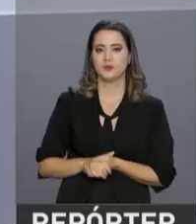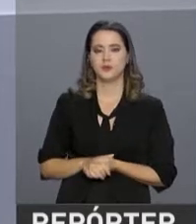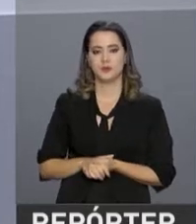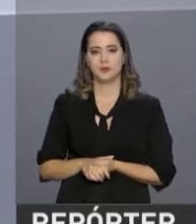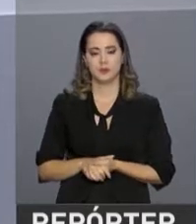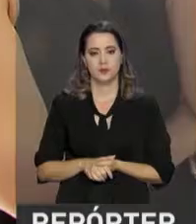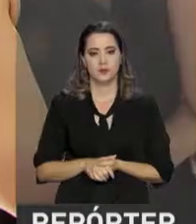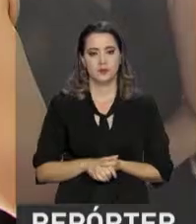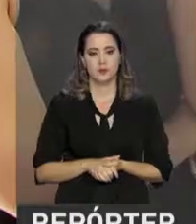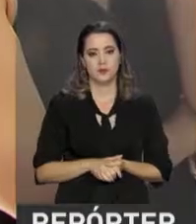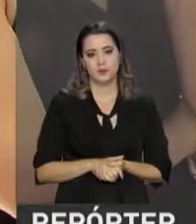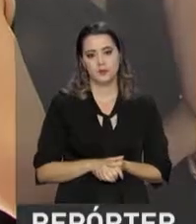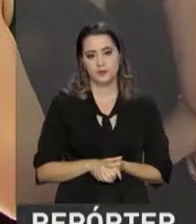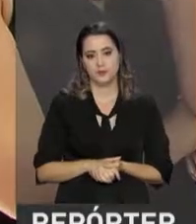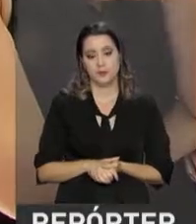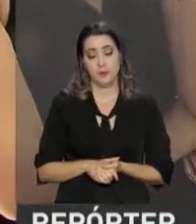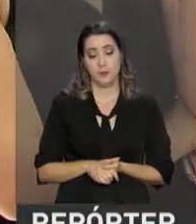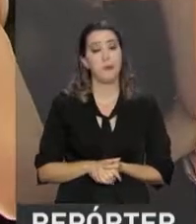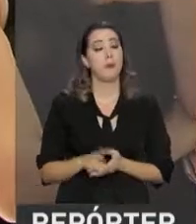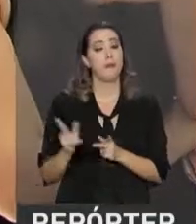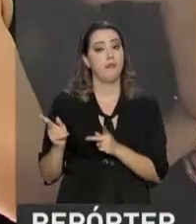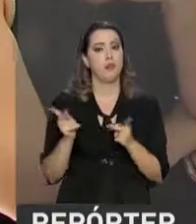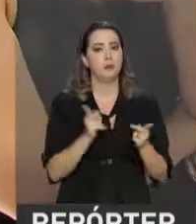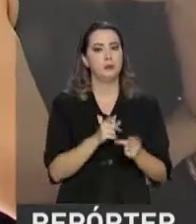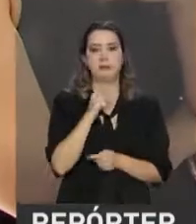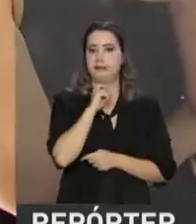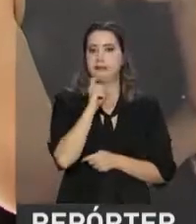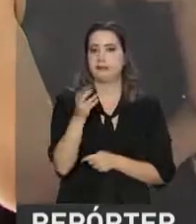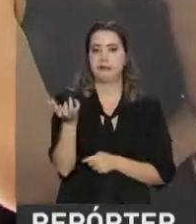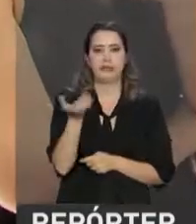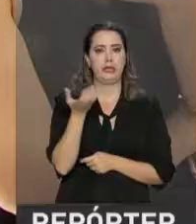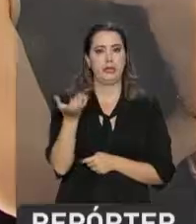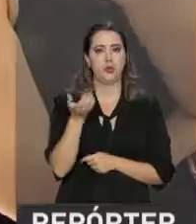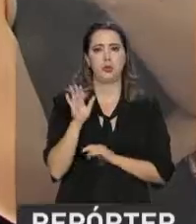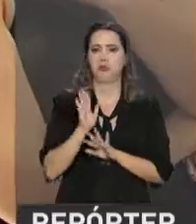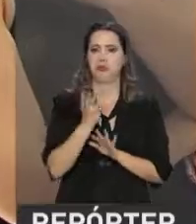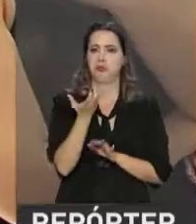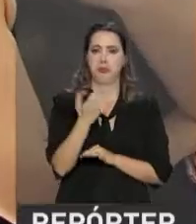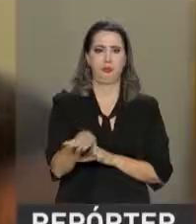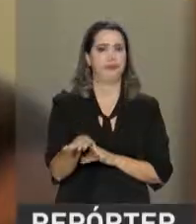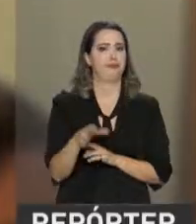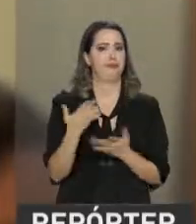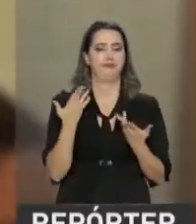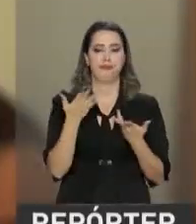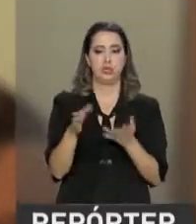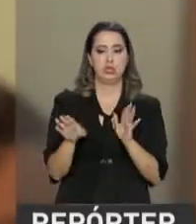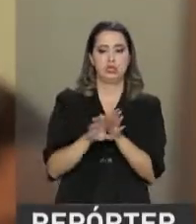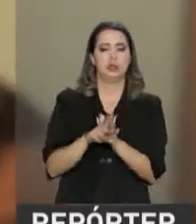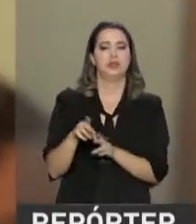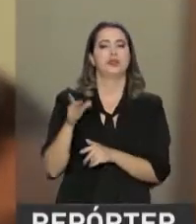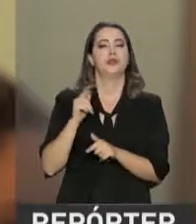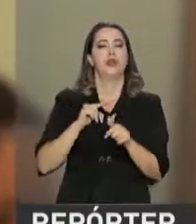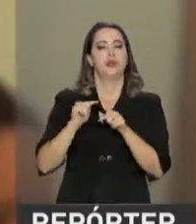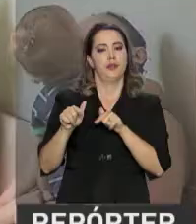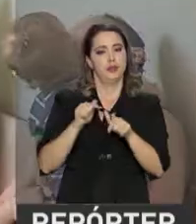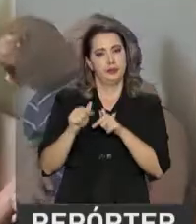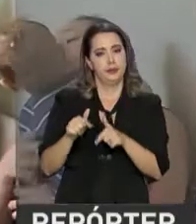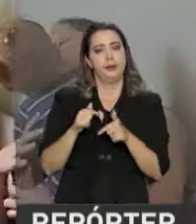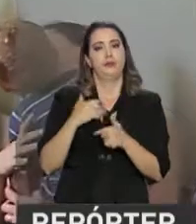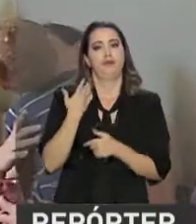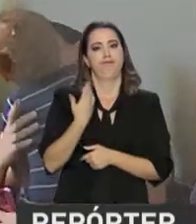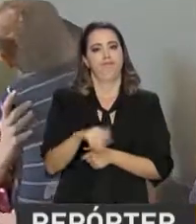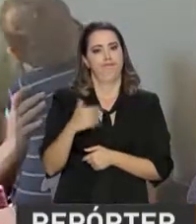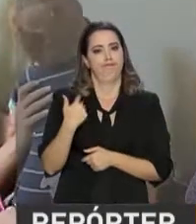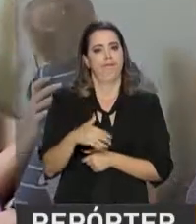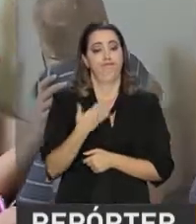Federal. Uma visita que ninguém quer receber e que quando chega dá um trabalho. É